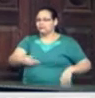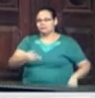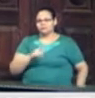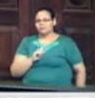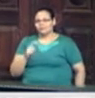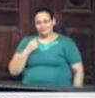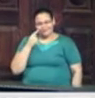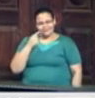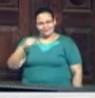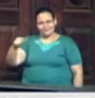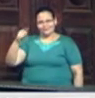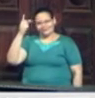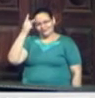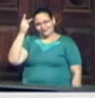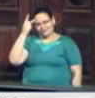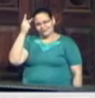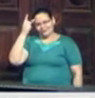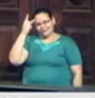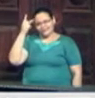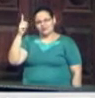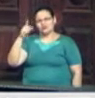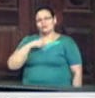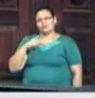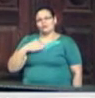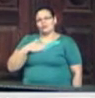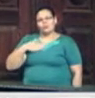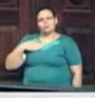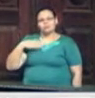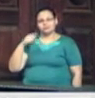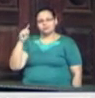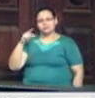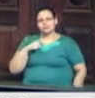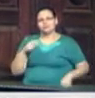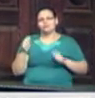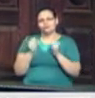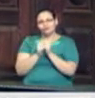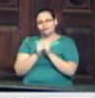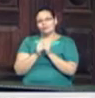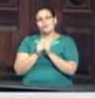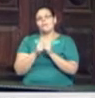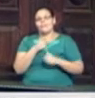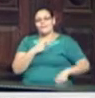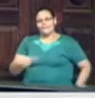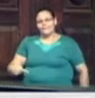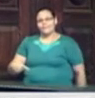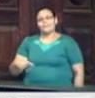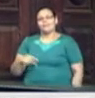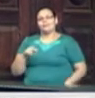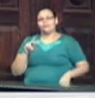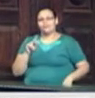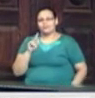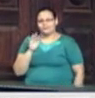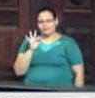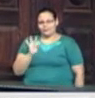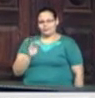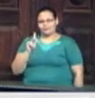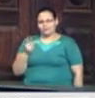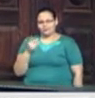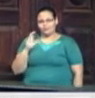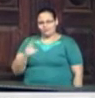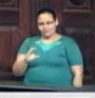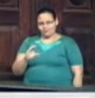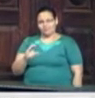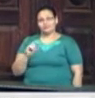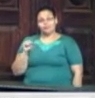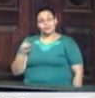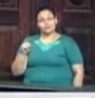senhores, essa semana em São Paulo, tive a honra de estar com o presidente Fernando Henrique Cardoso em São Paulo, numa visita de agradecimento